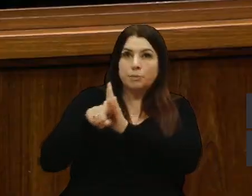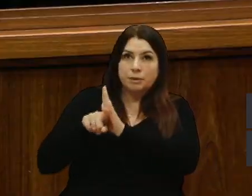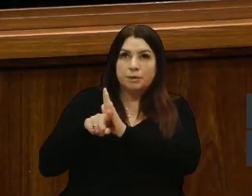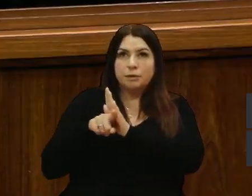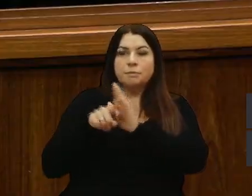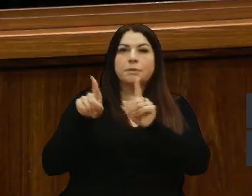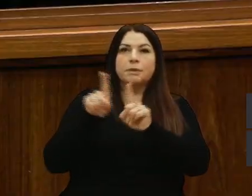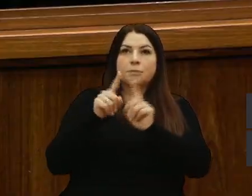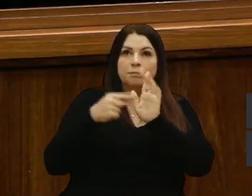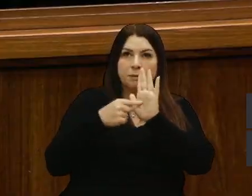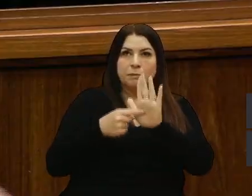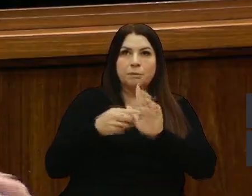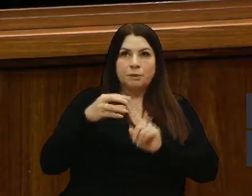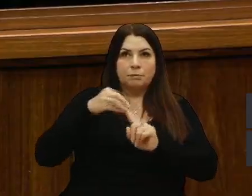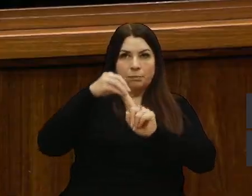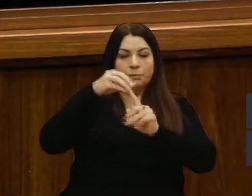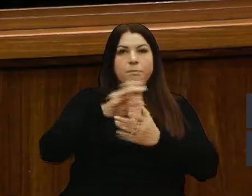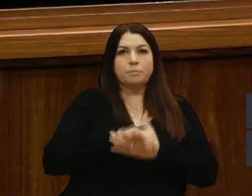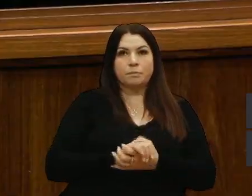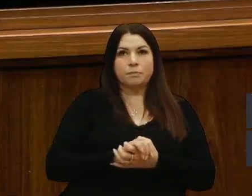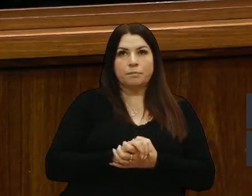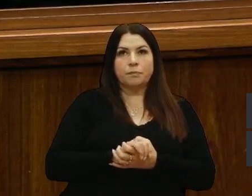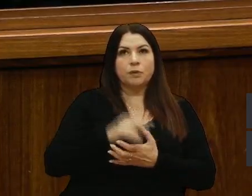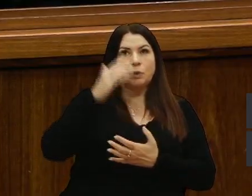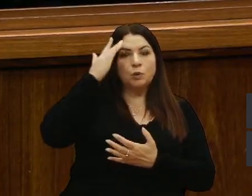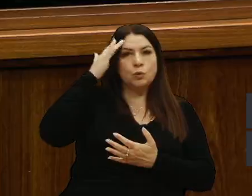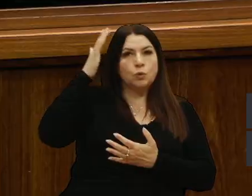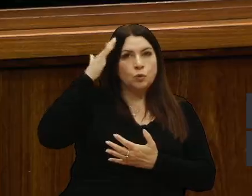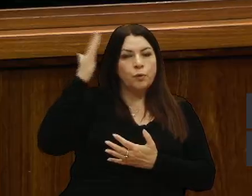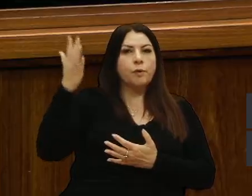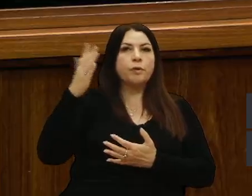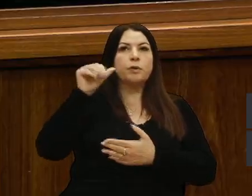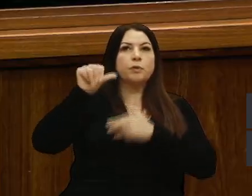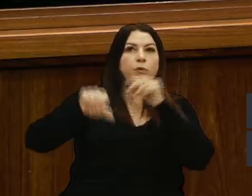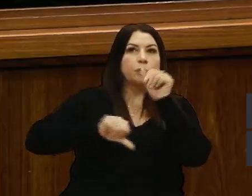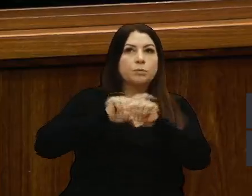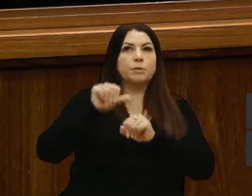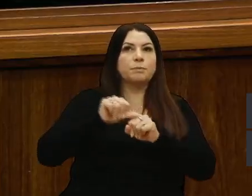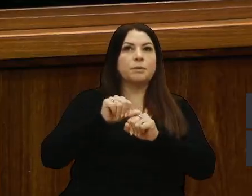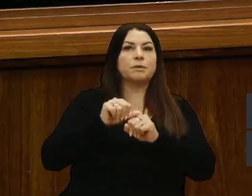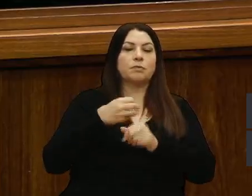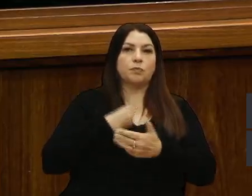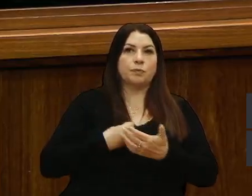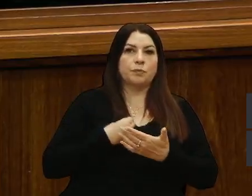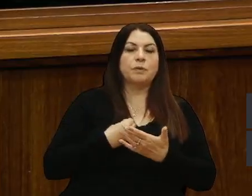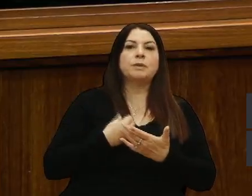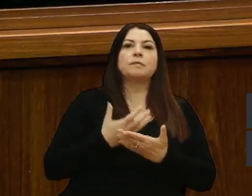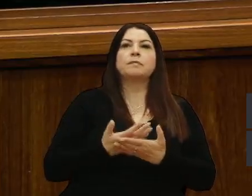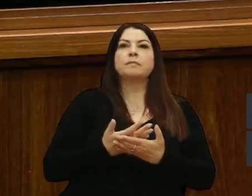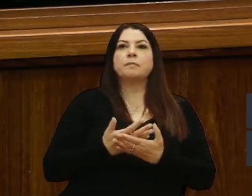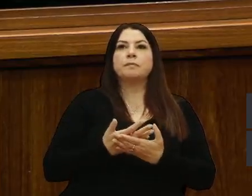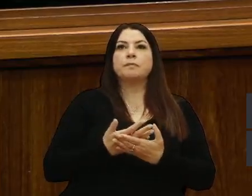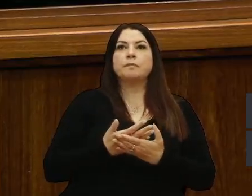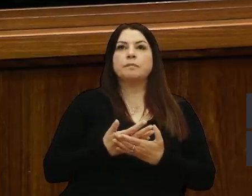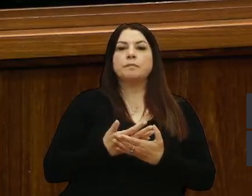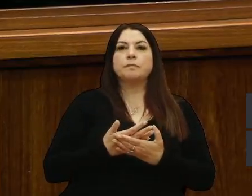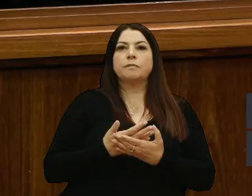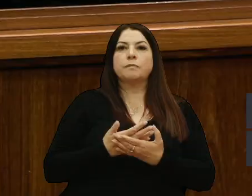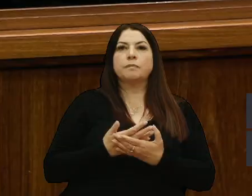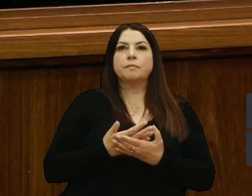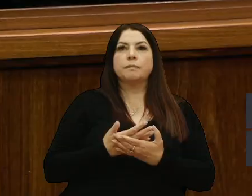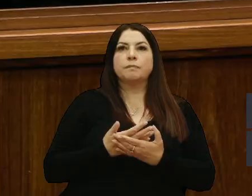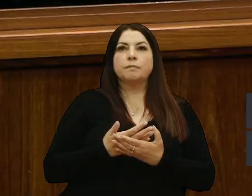mas traz principalmente sonhos, transformação de vida. Então, é